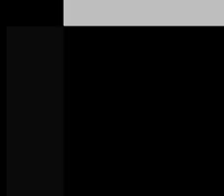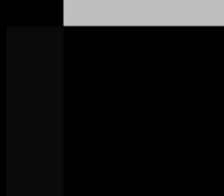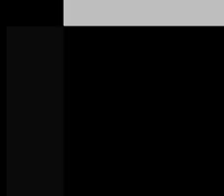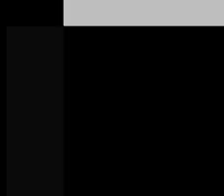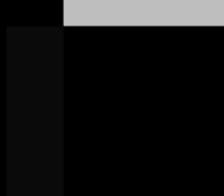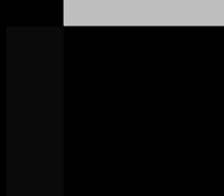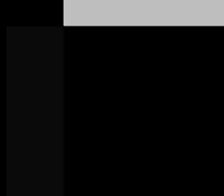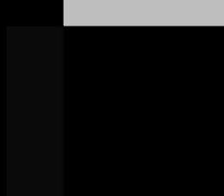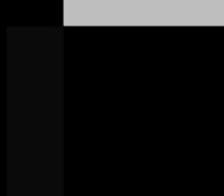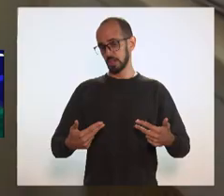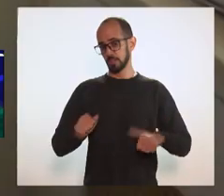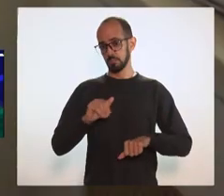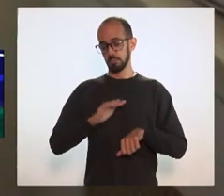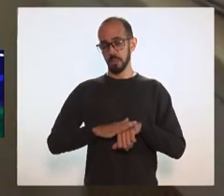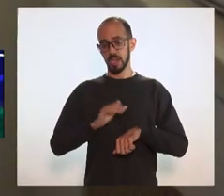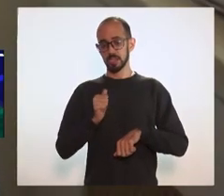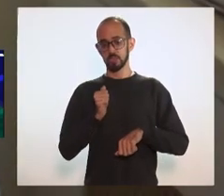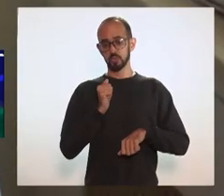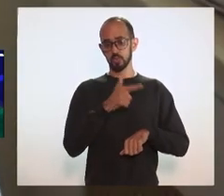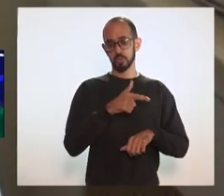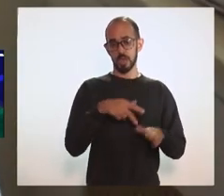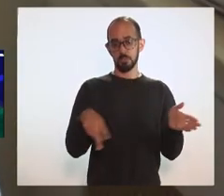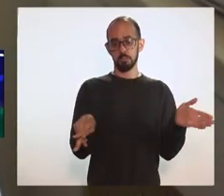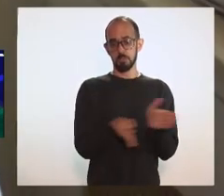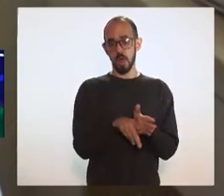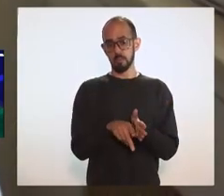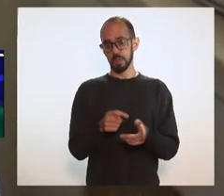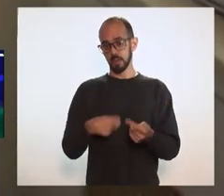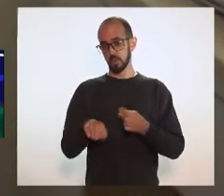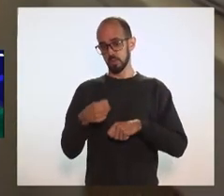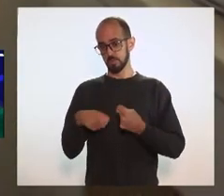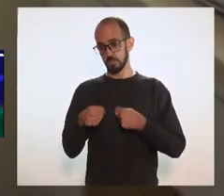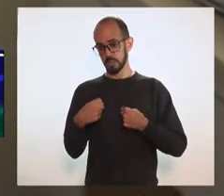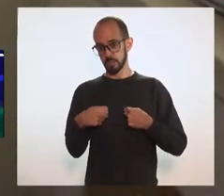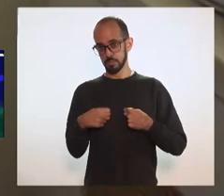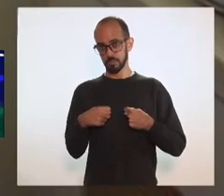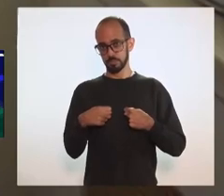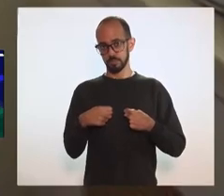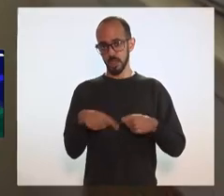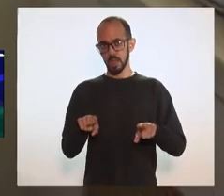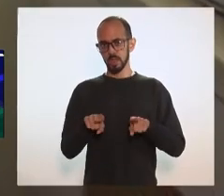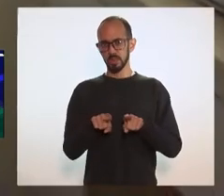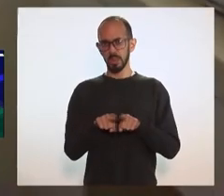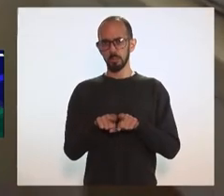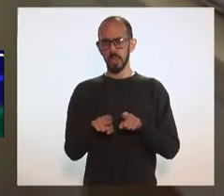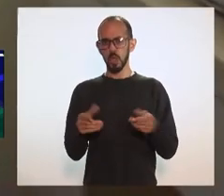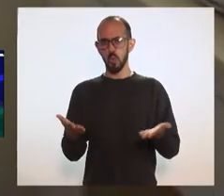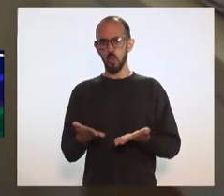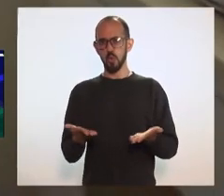inclusive, que da economia. Frisou muito bem hoje